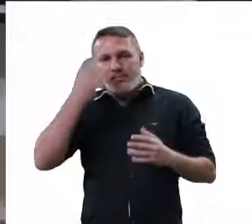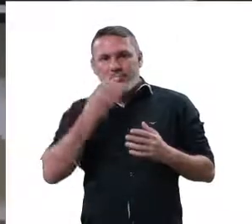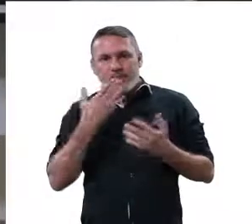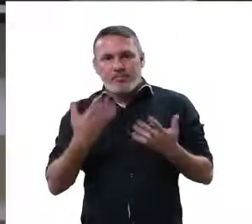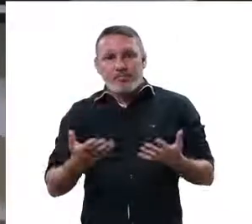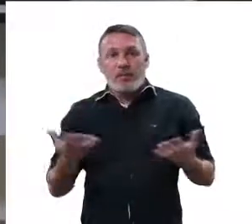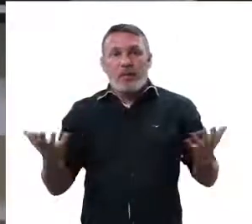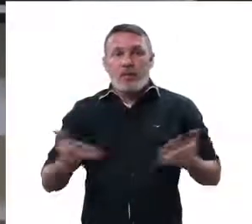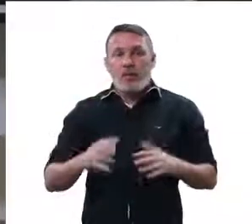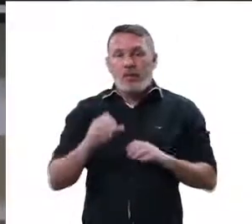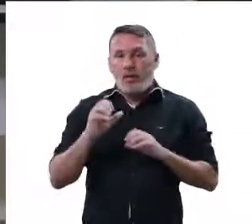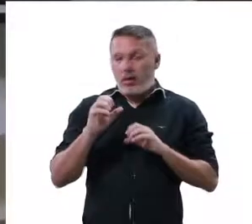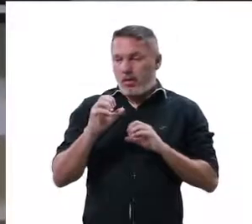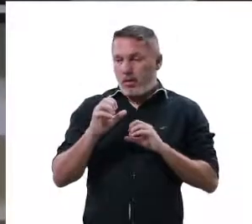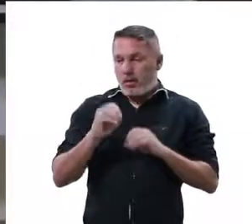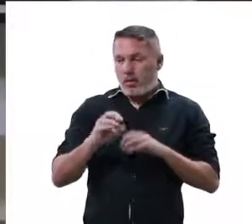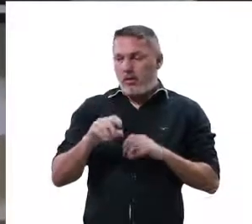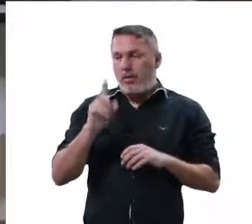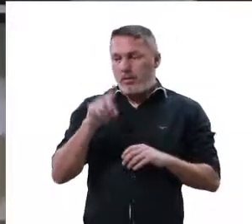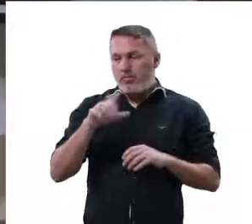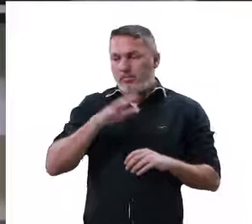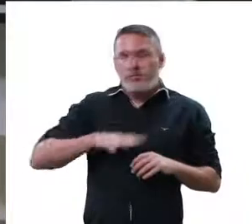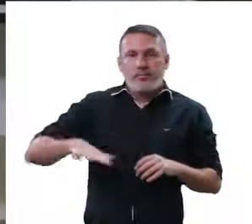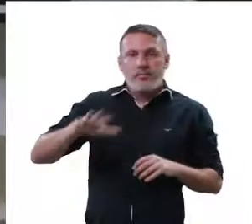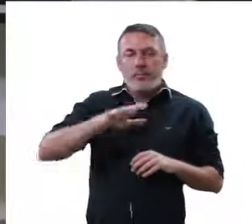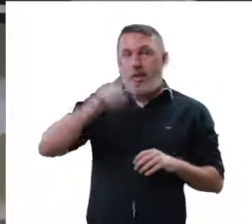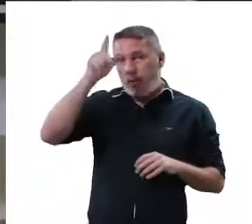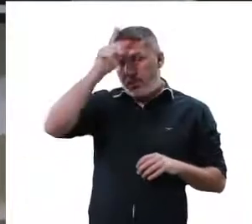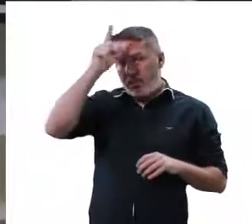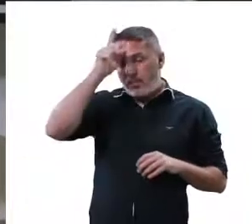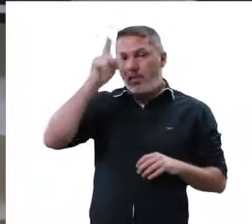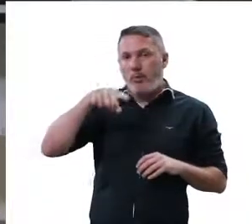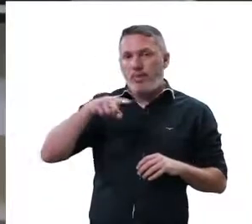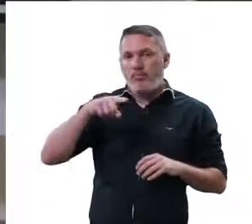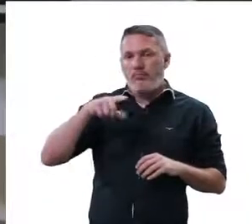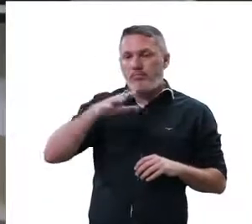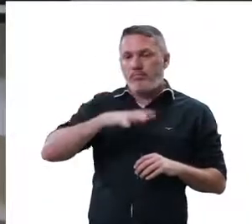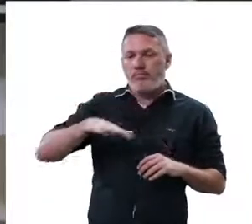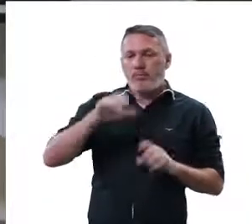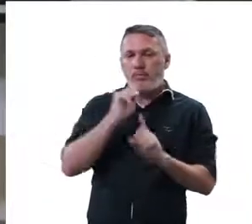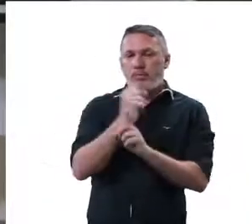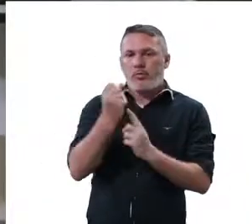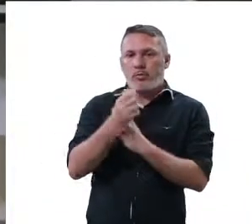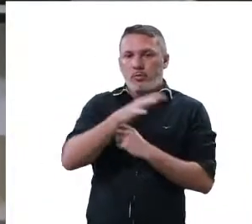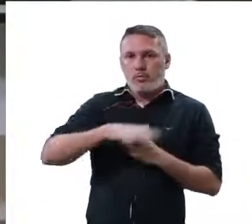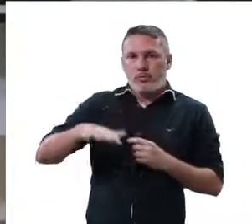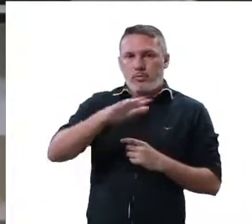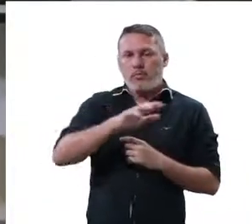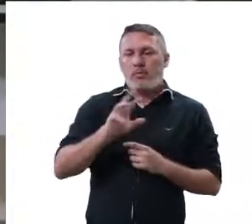Olá, gente. Então, mais um alemão, né? Agora o Max Weber.